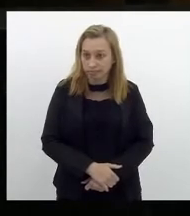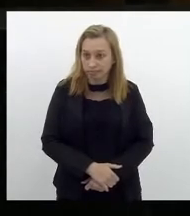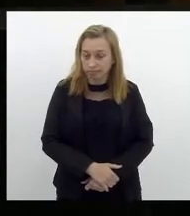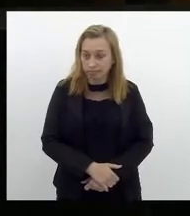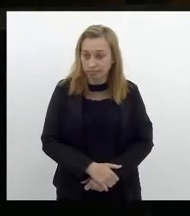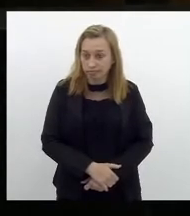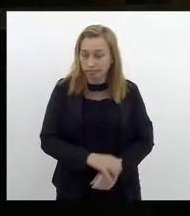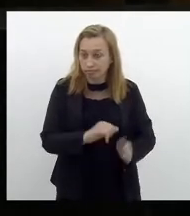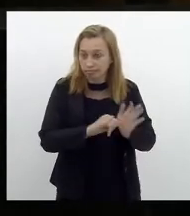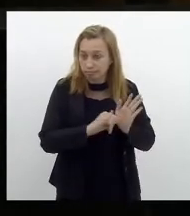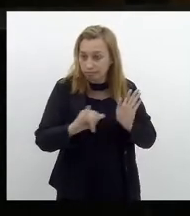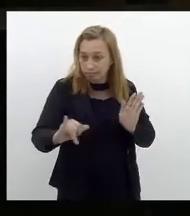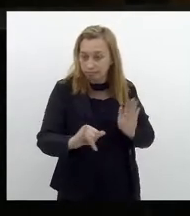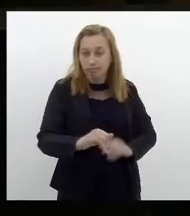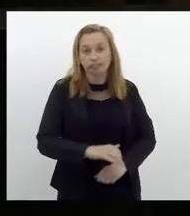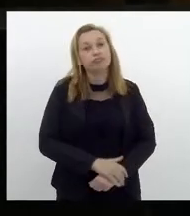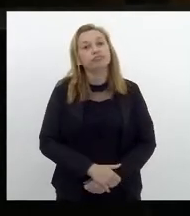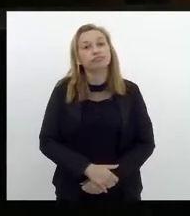foi publicado,